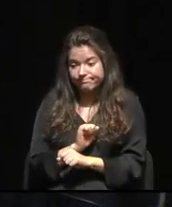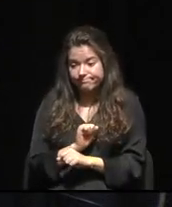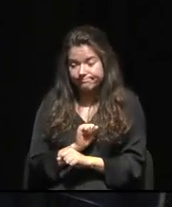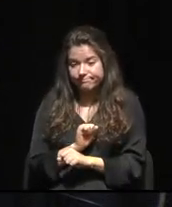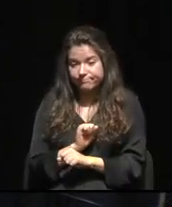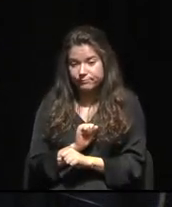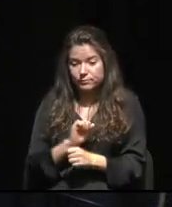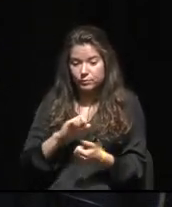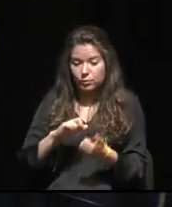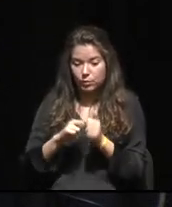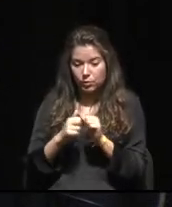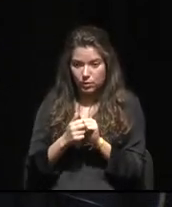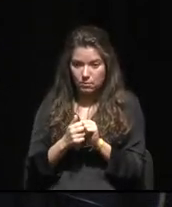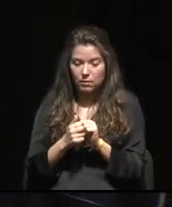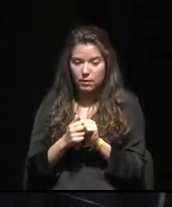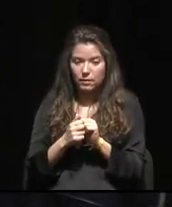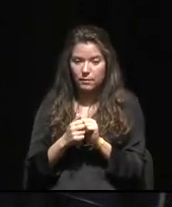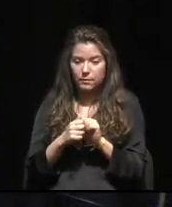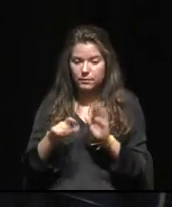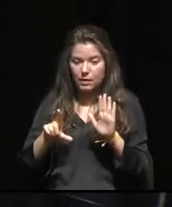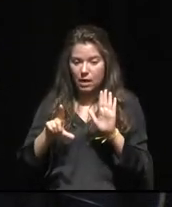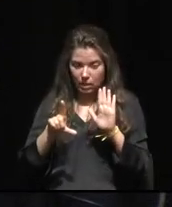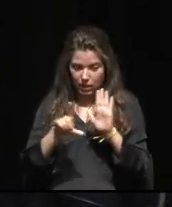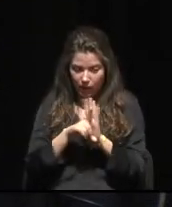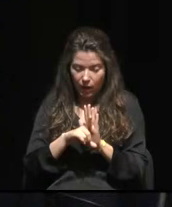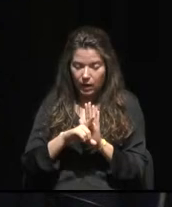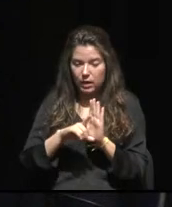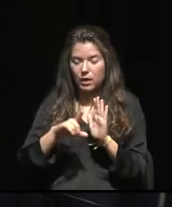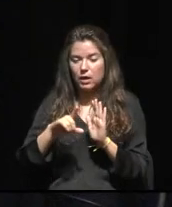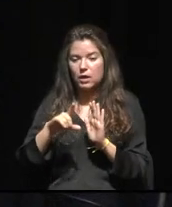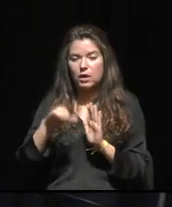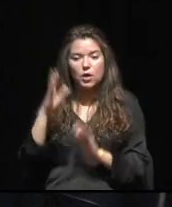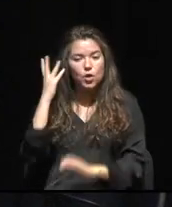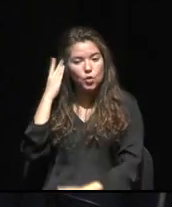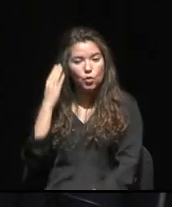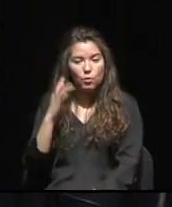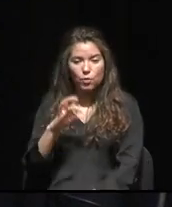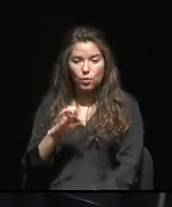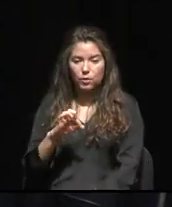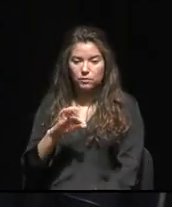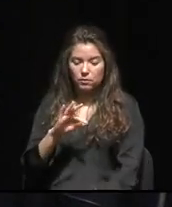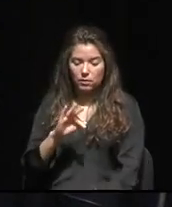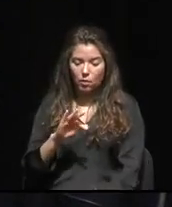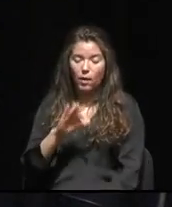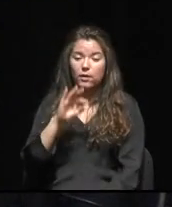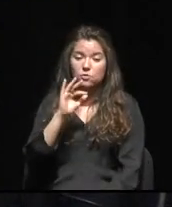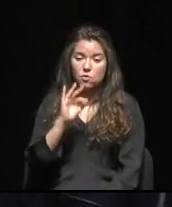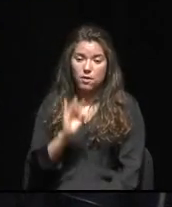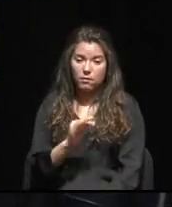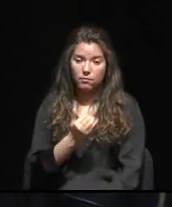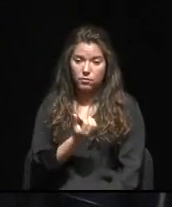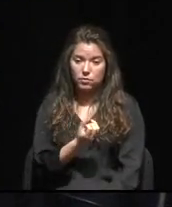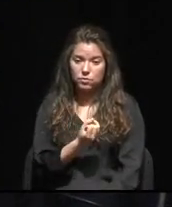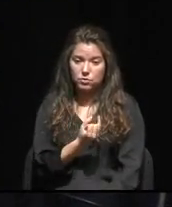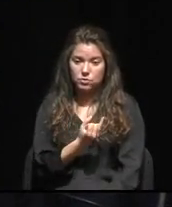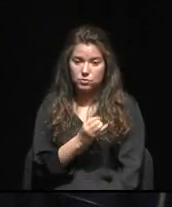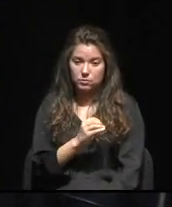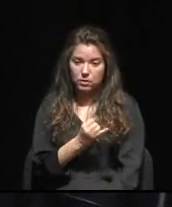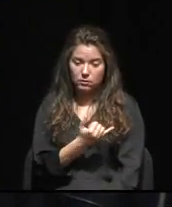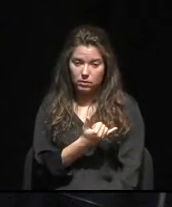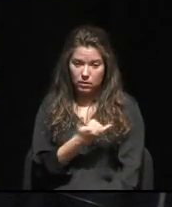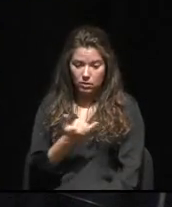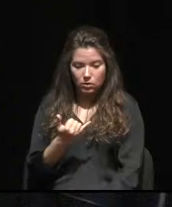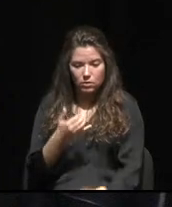GES da portaria lei número 84f 2022 que